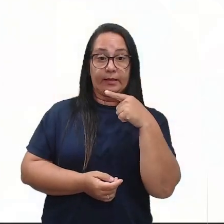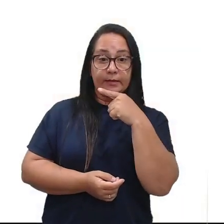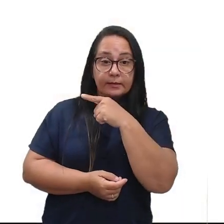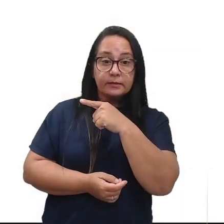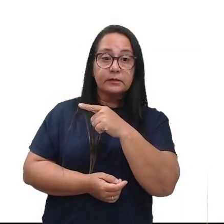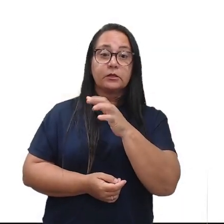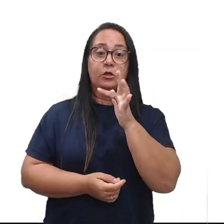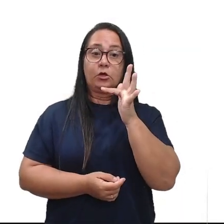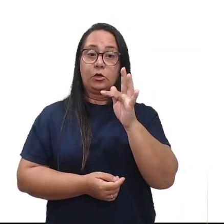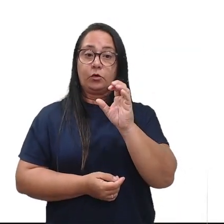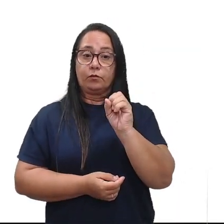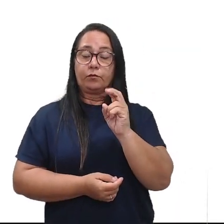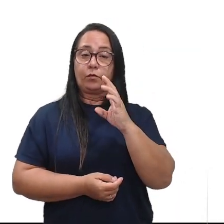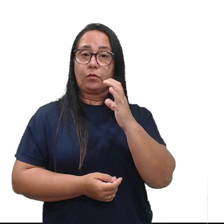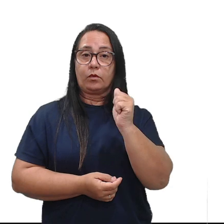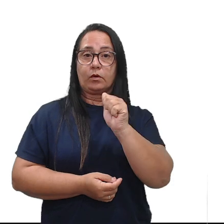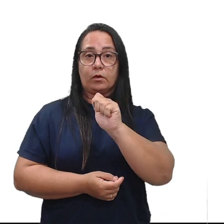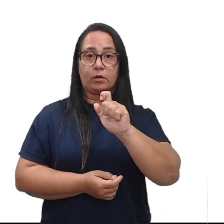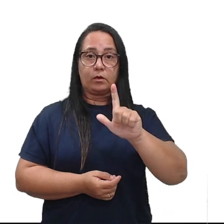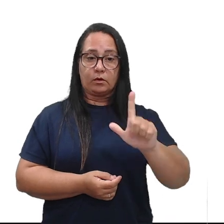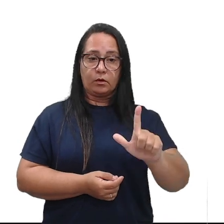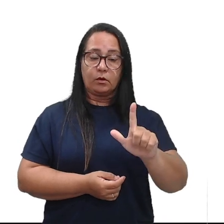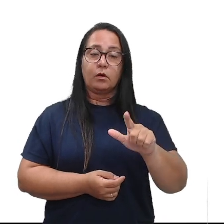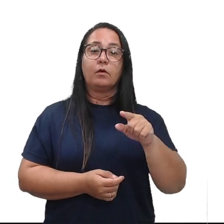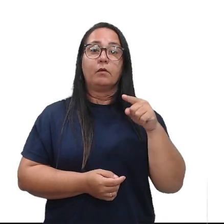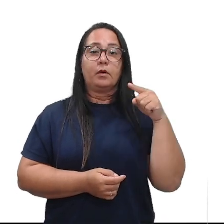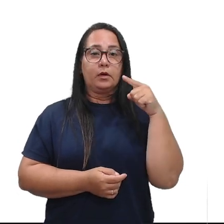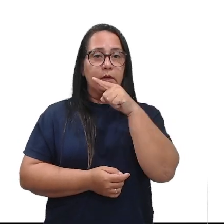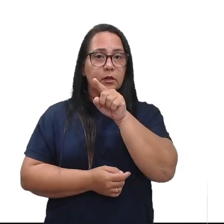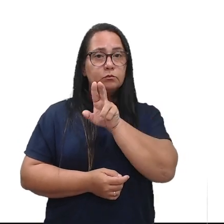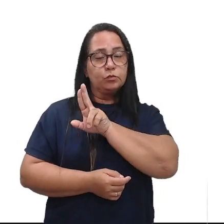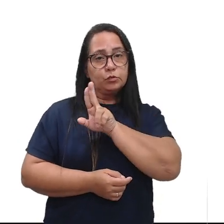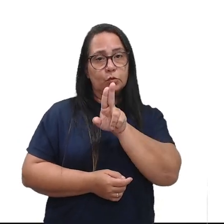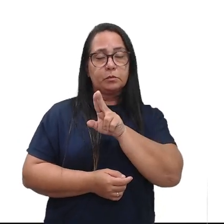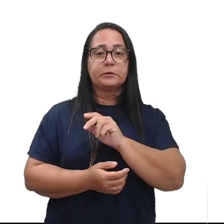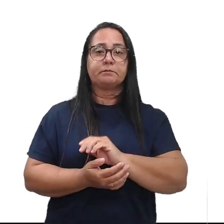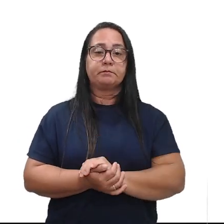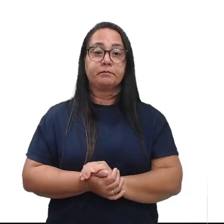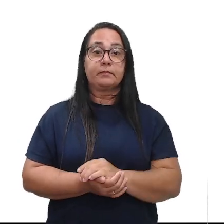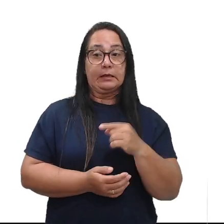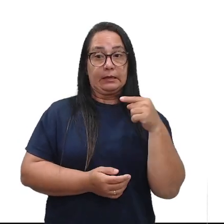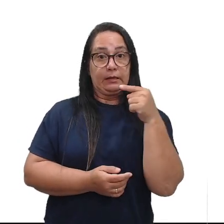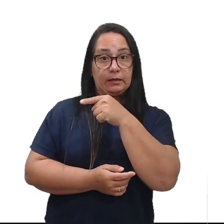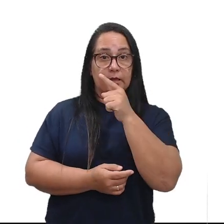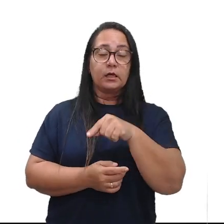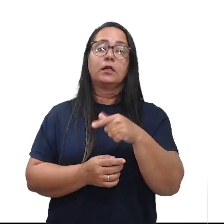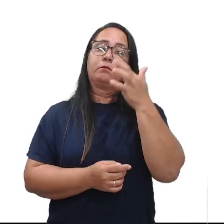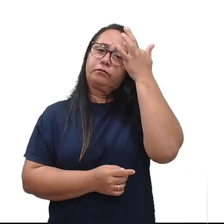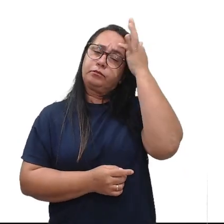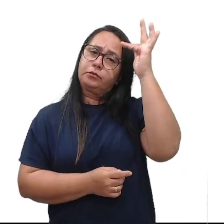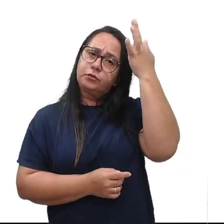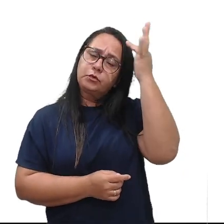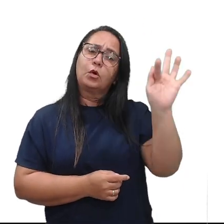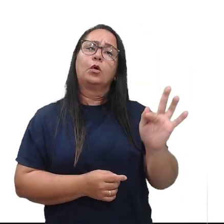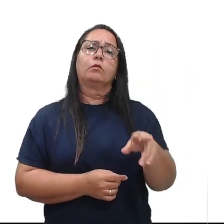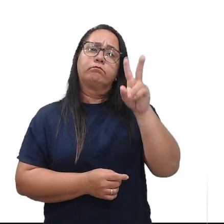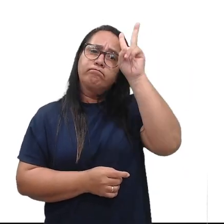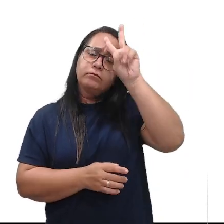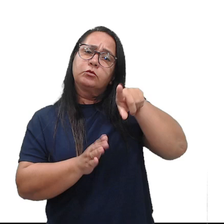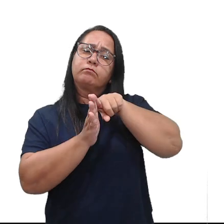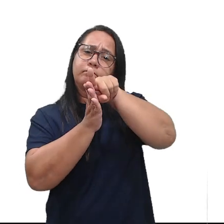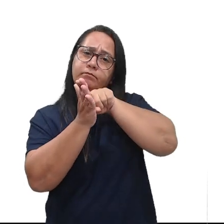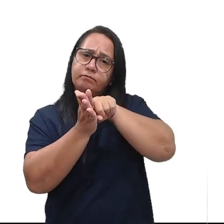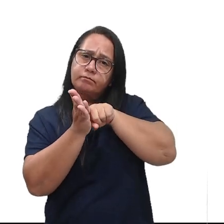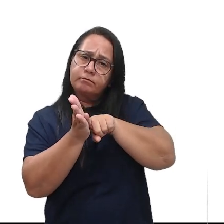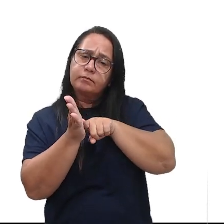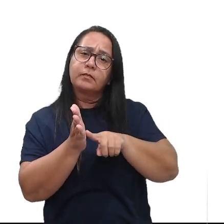Esta foto que vocês veem do lado esquerdo da tela é Michel Foucault. Michel foi filósofo, historiador,